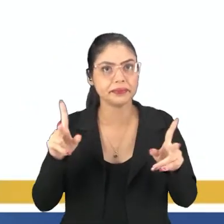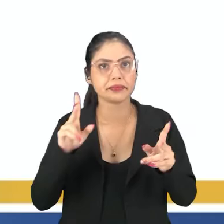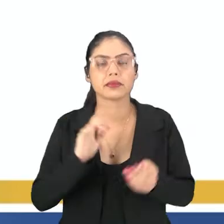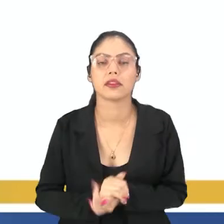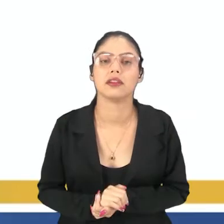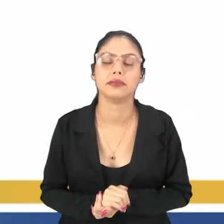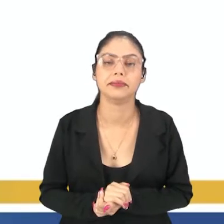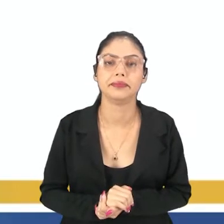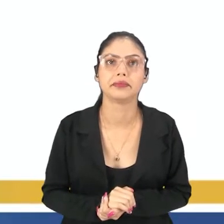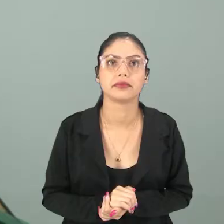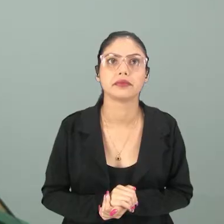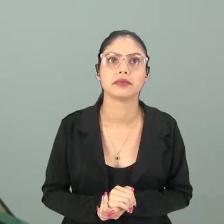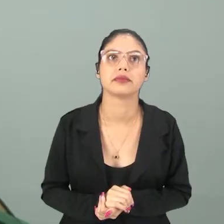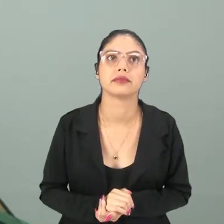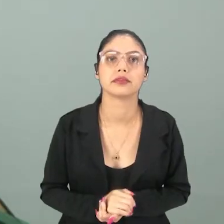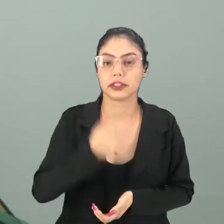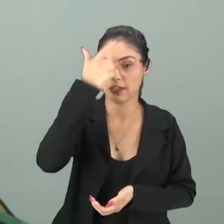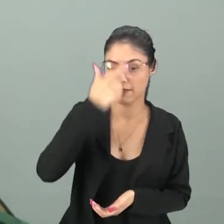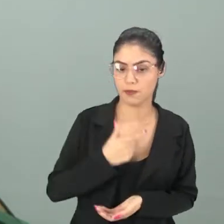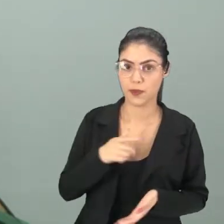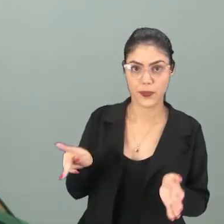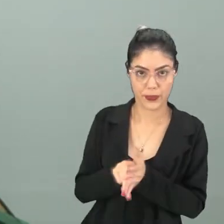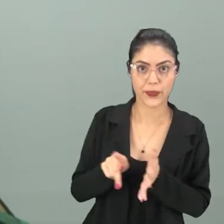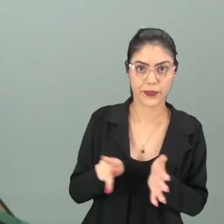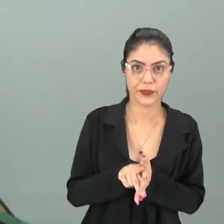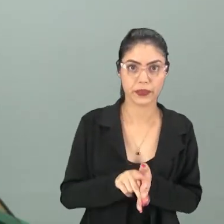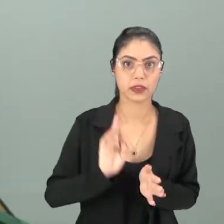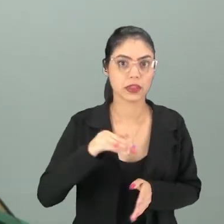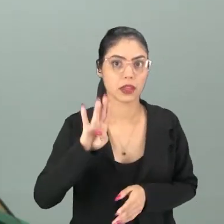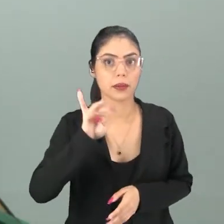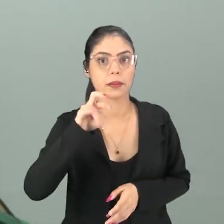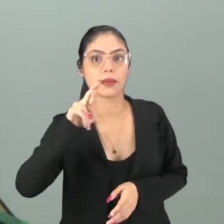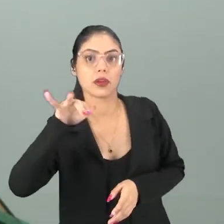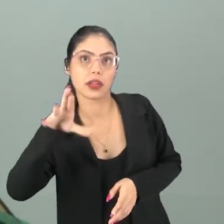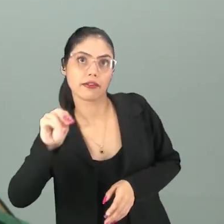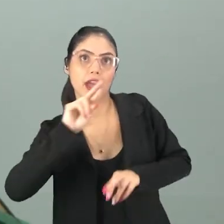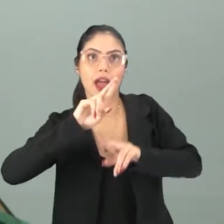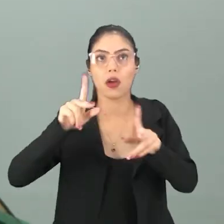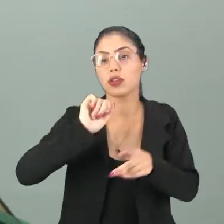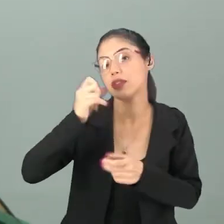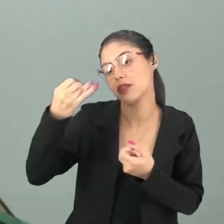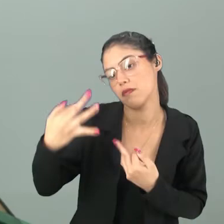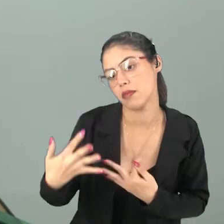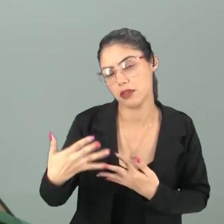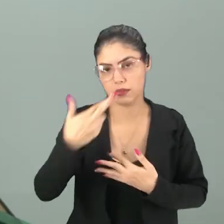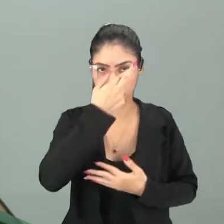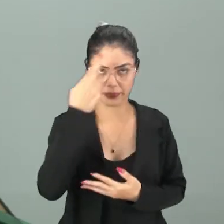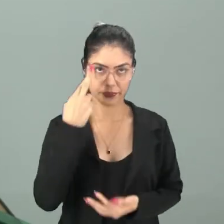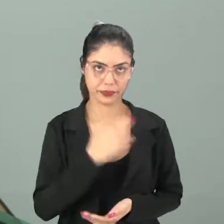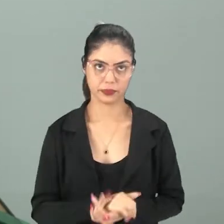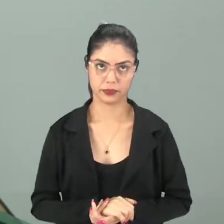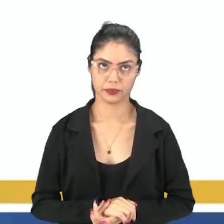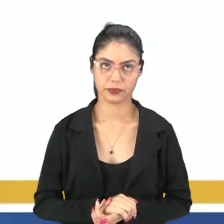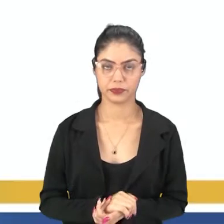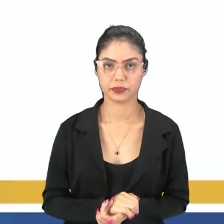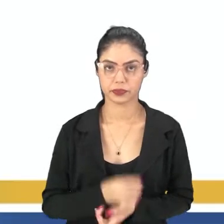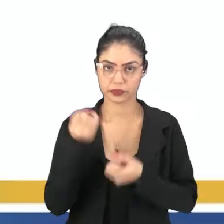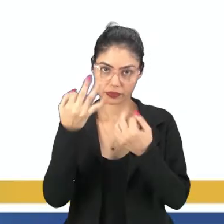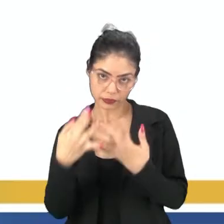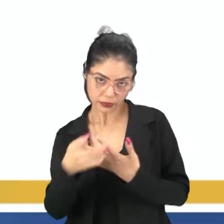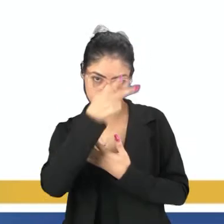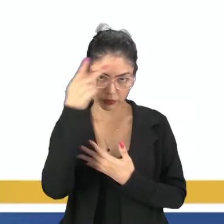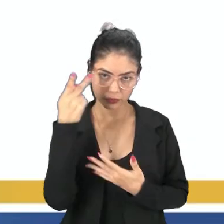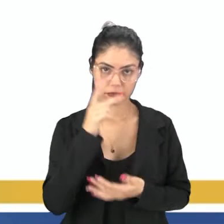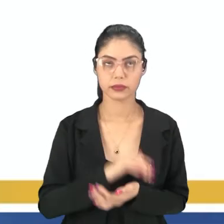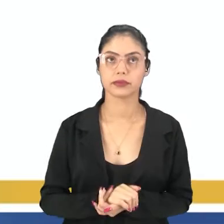diferente a autobiografia quando fala de si mesmo. E biografia é quando eu conto a história de alguém. Agora, alguém contando a